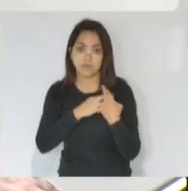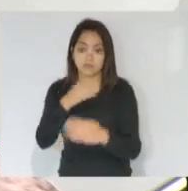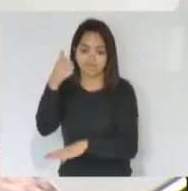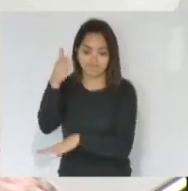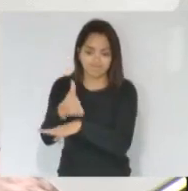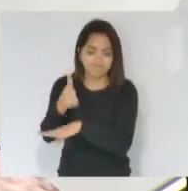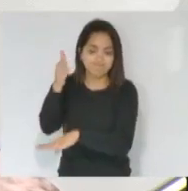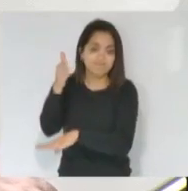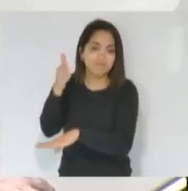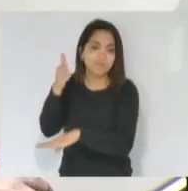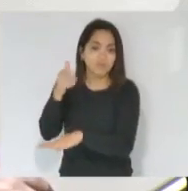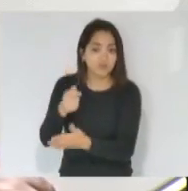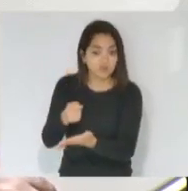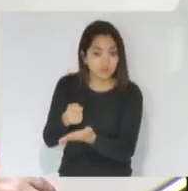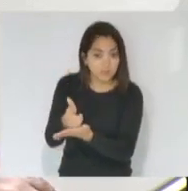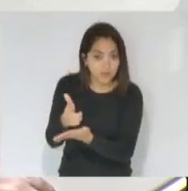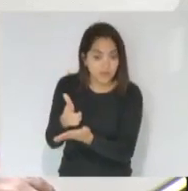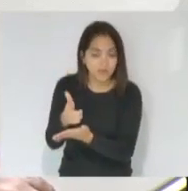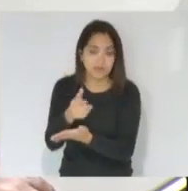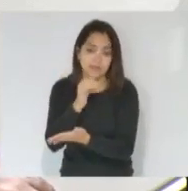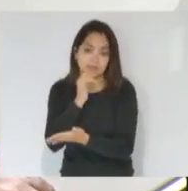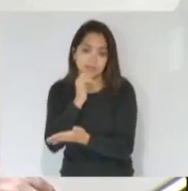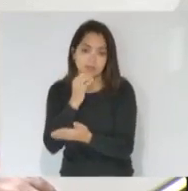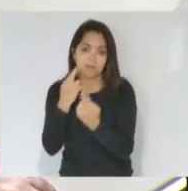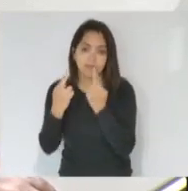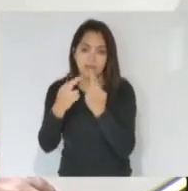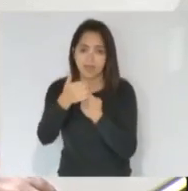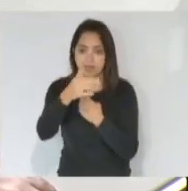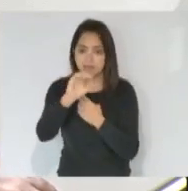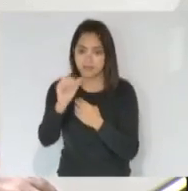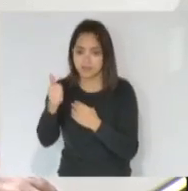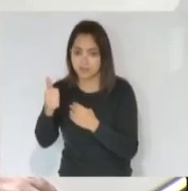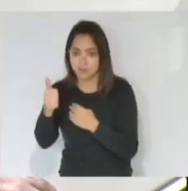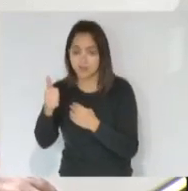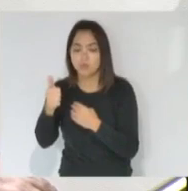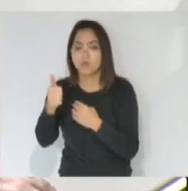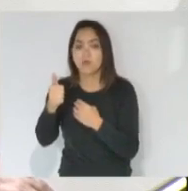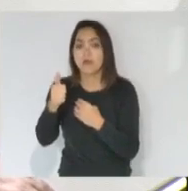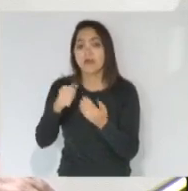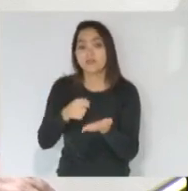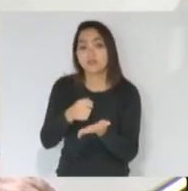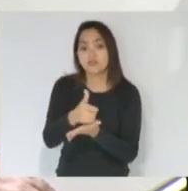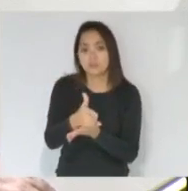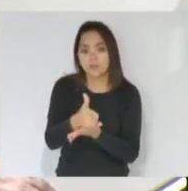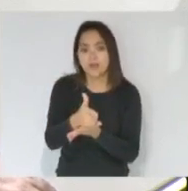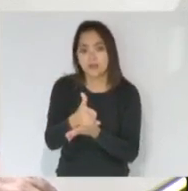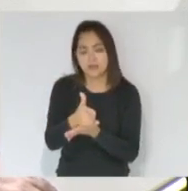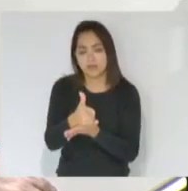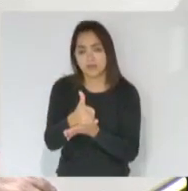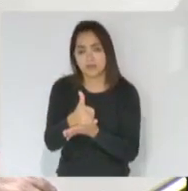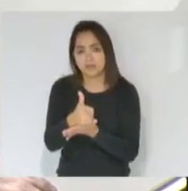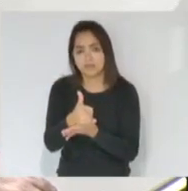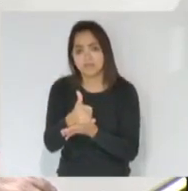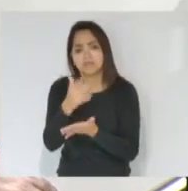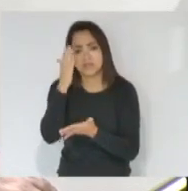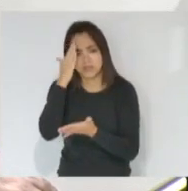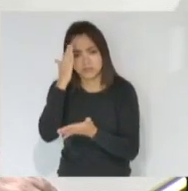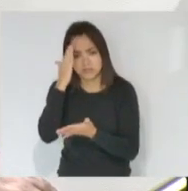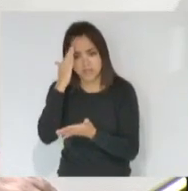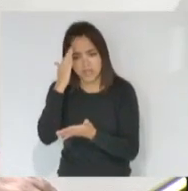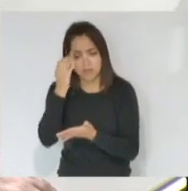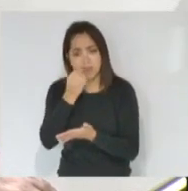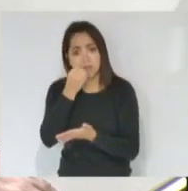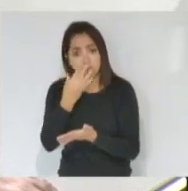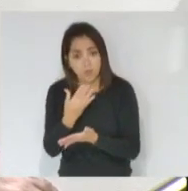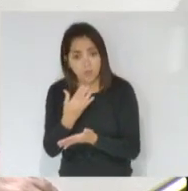citando aqui a BR-101, mas você paga até com gosto, deputado Berlanda, porque sabe